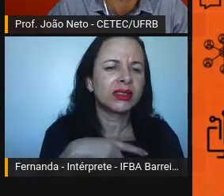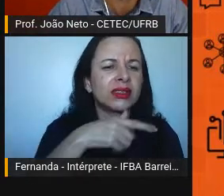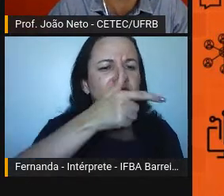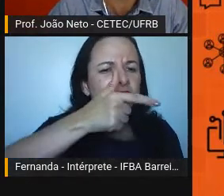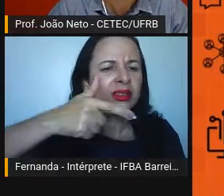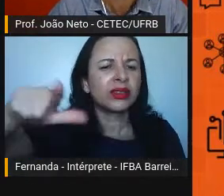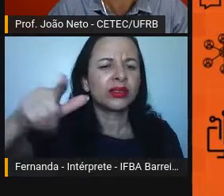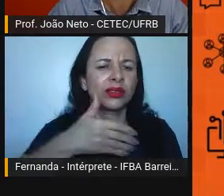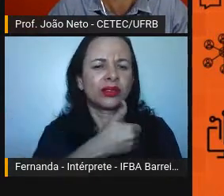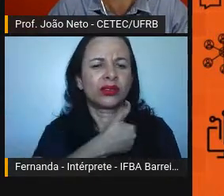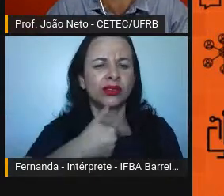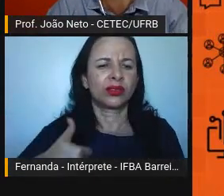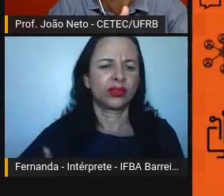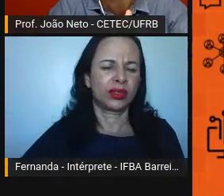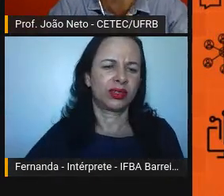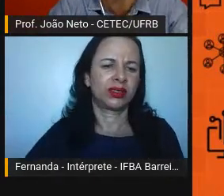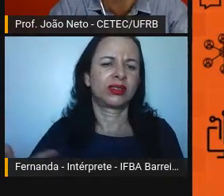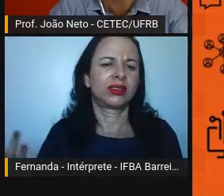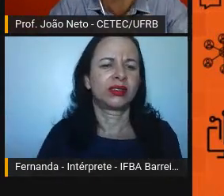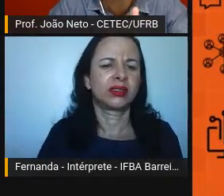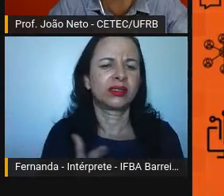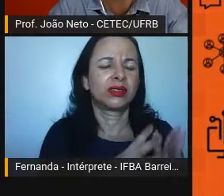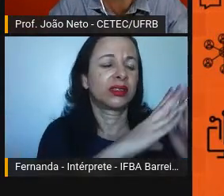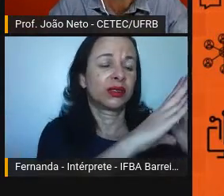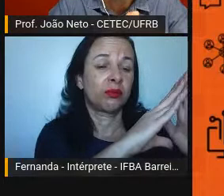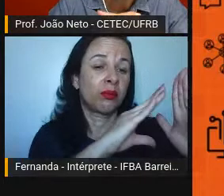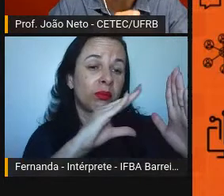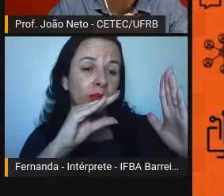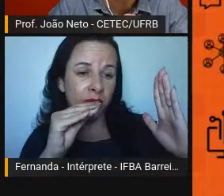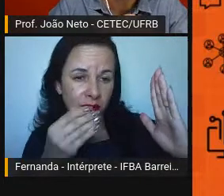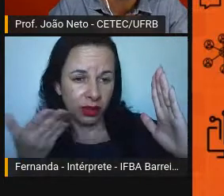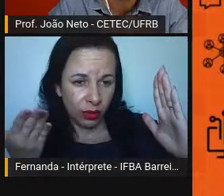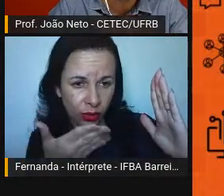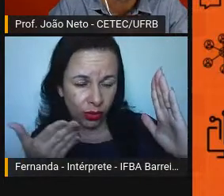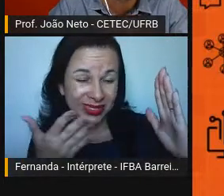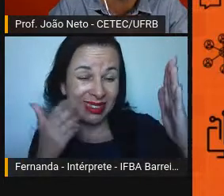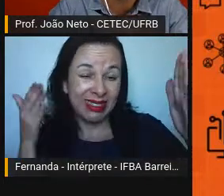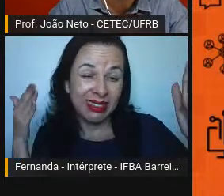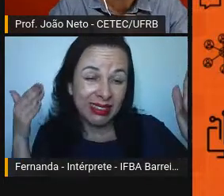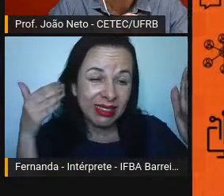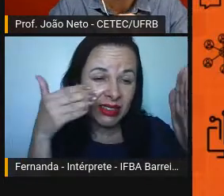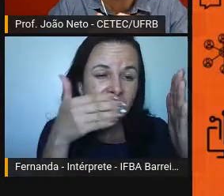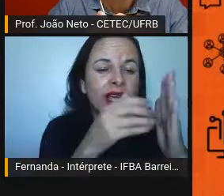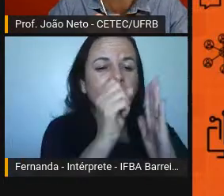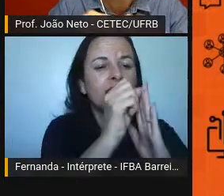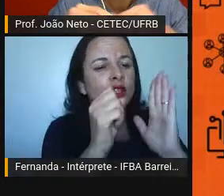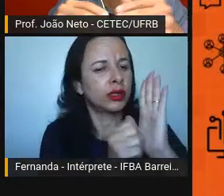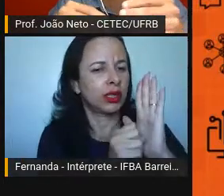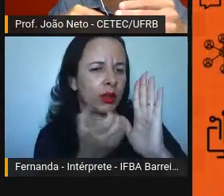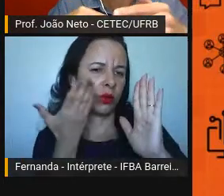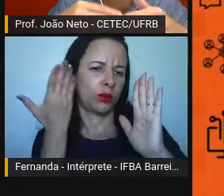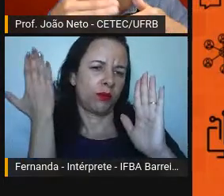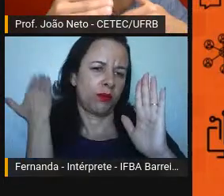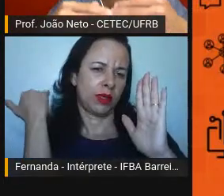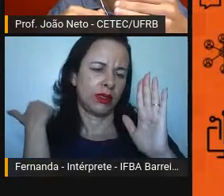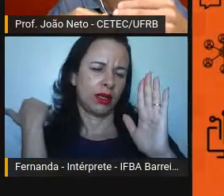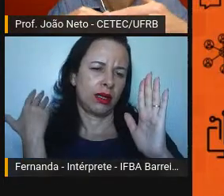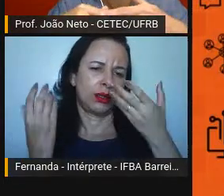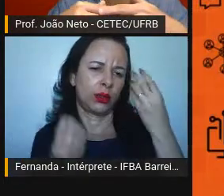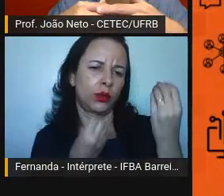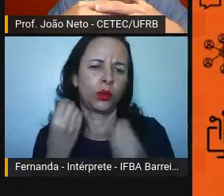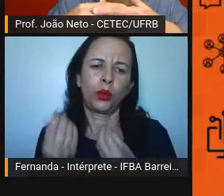dos governantes pois bem esse modelo permaneceu até o início do século passado quando a